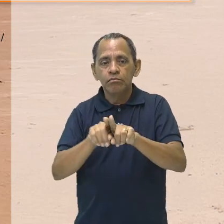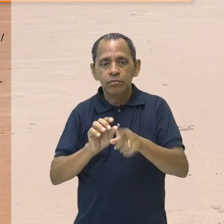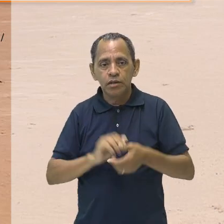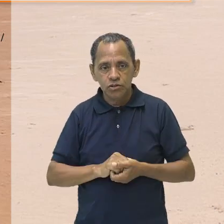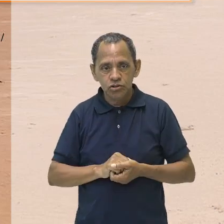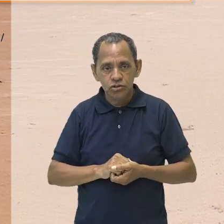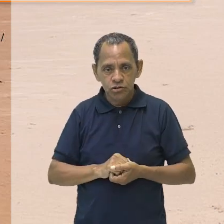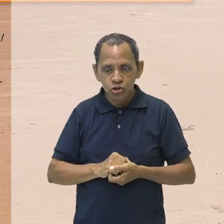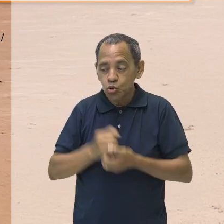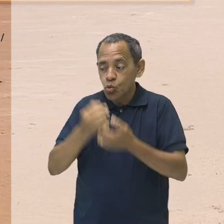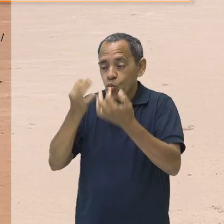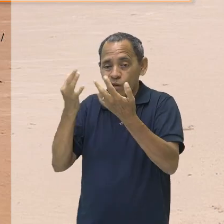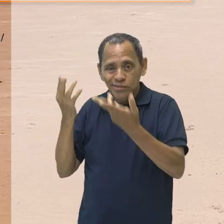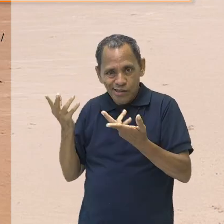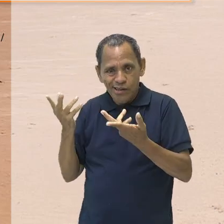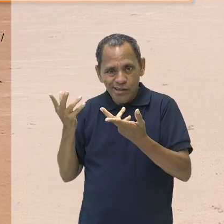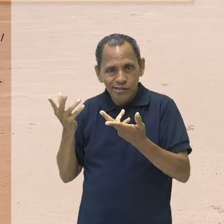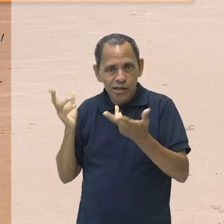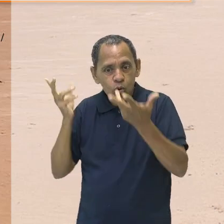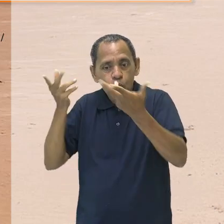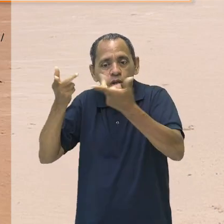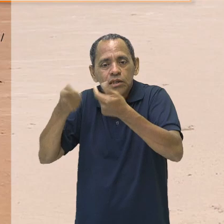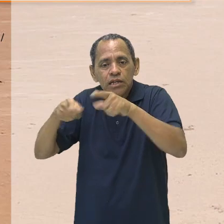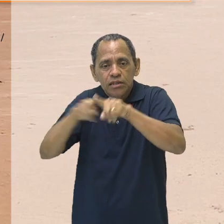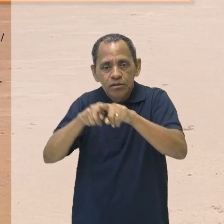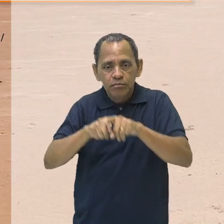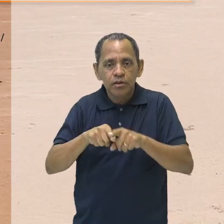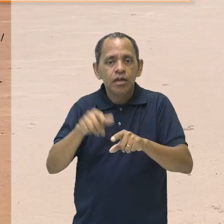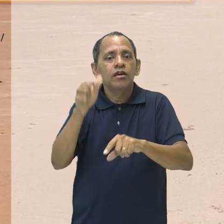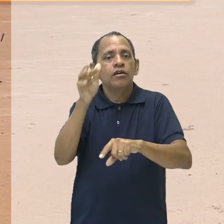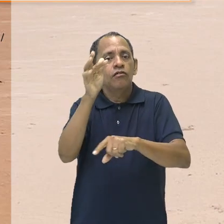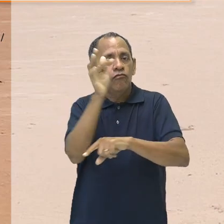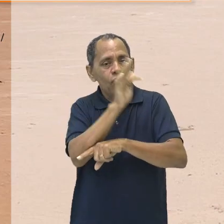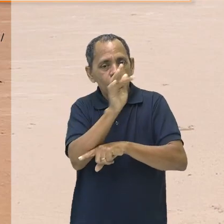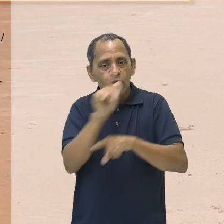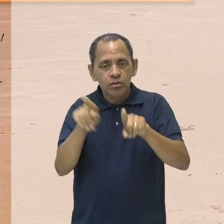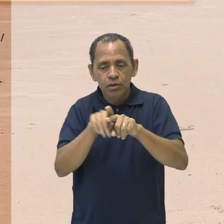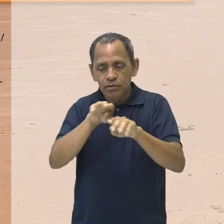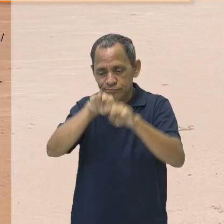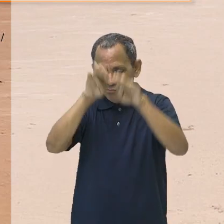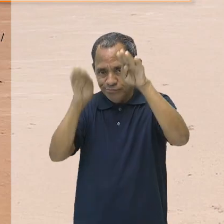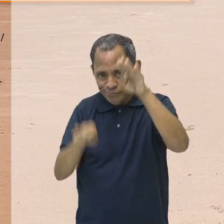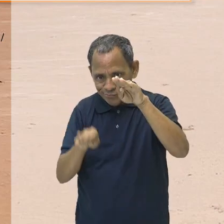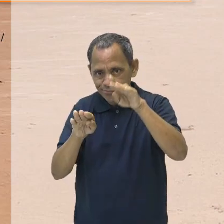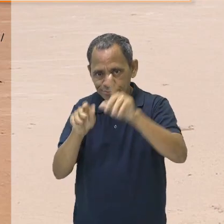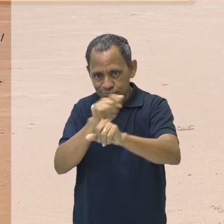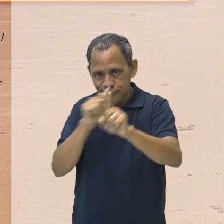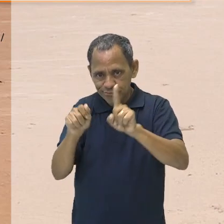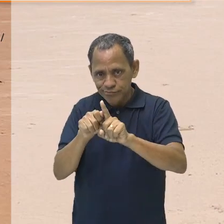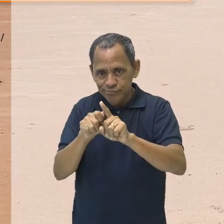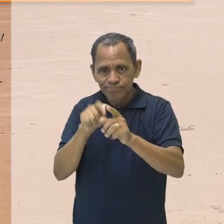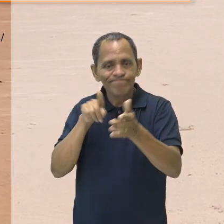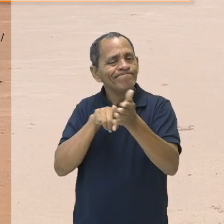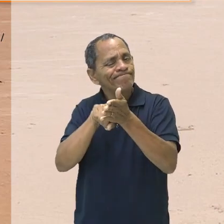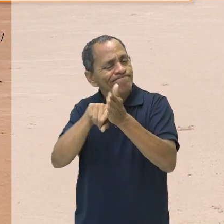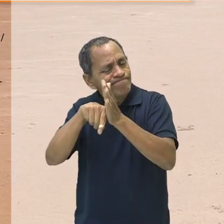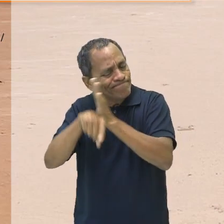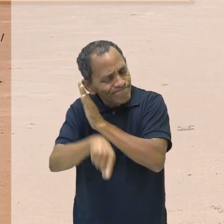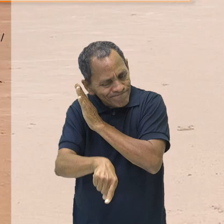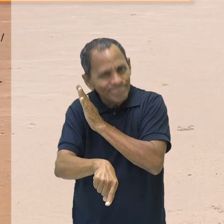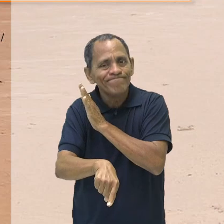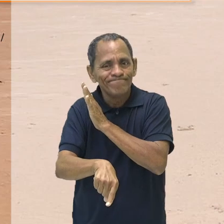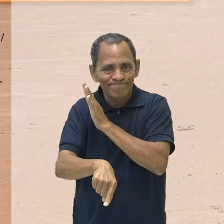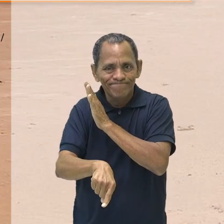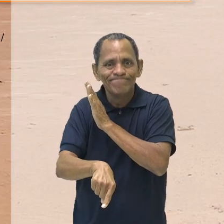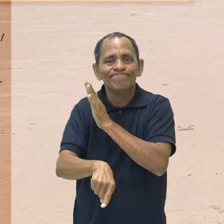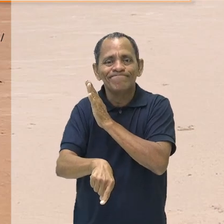como a gente lembrou agora há pouco, a respeito das desigualdades sociais, que elas aprofundam ainda mais